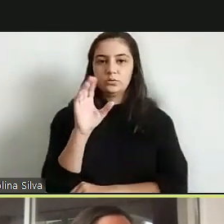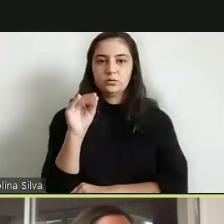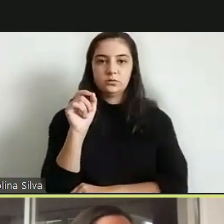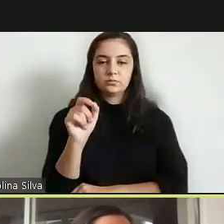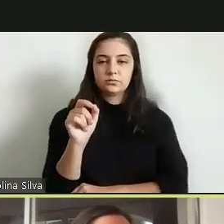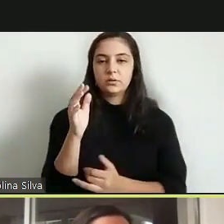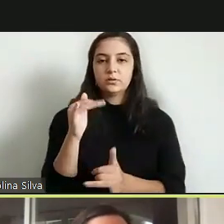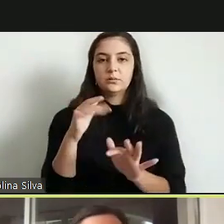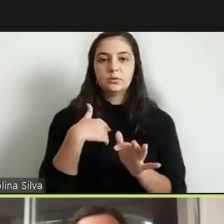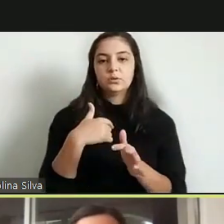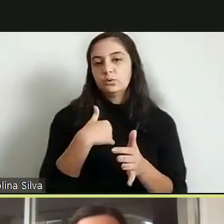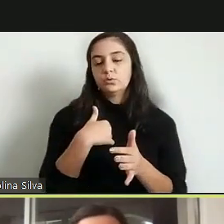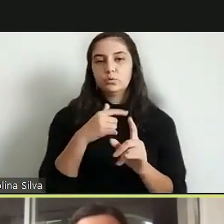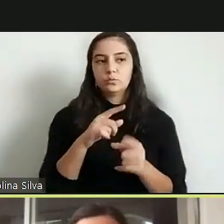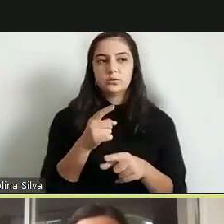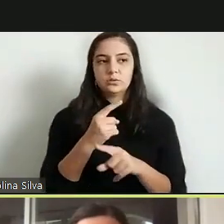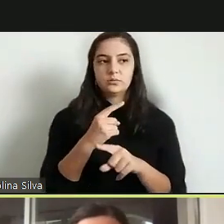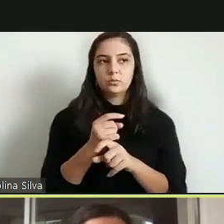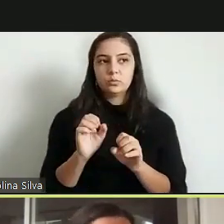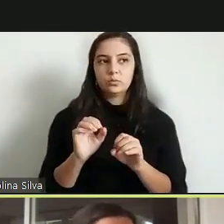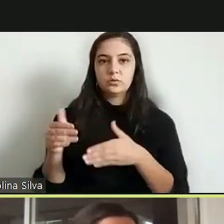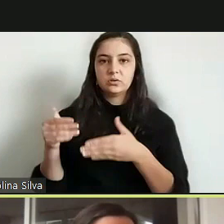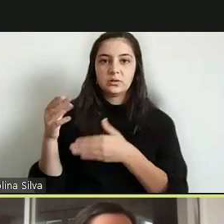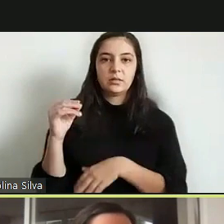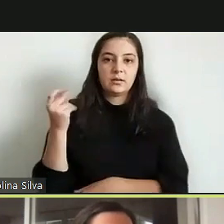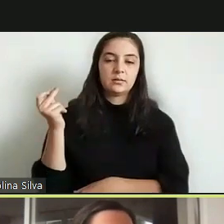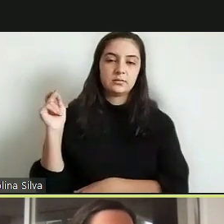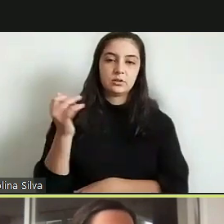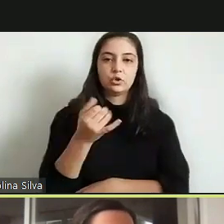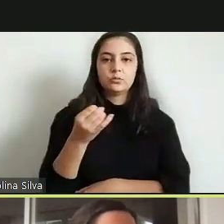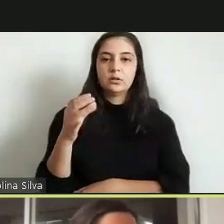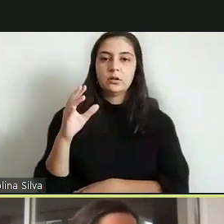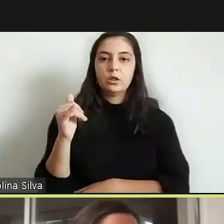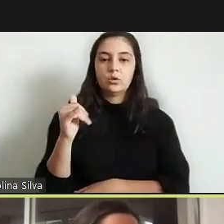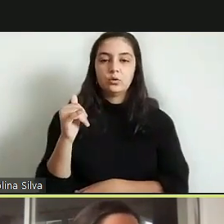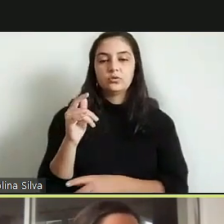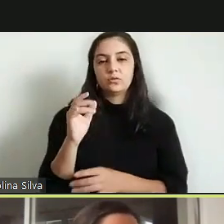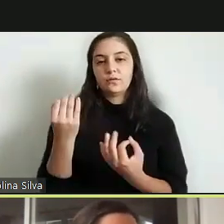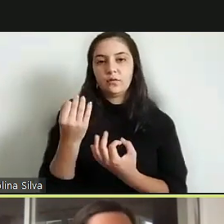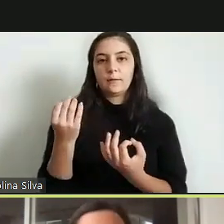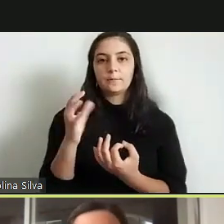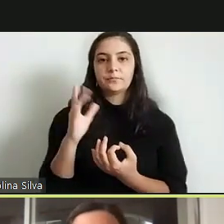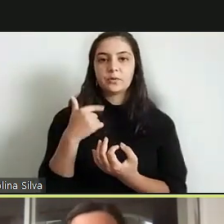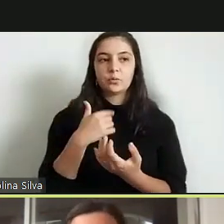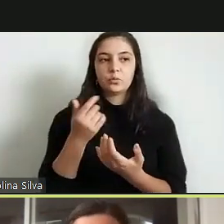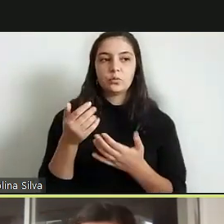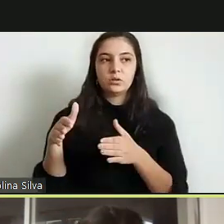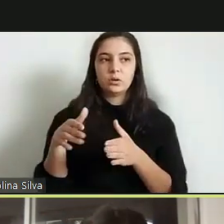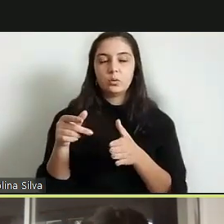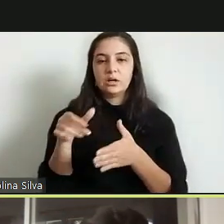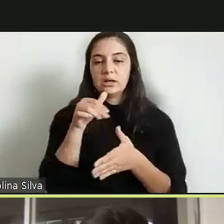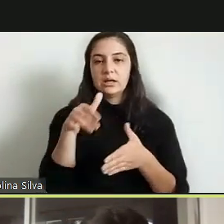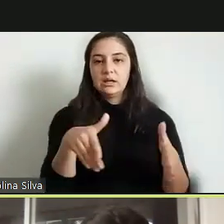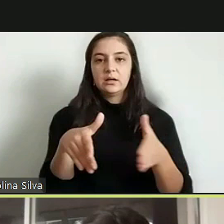mas não posso deixar de começar por um percurso que começou há 10 anos atrás, em 2012, quando eu fiz rafting no Rio Tua e